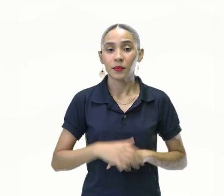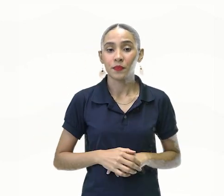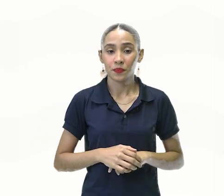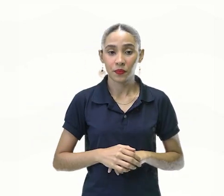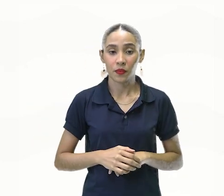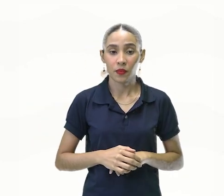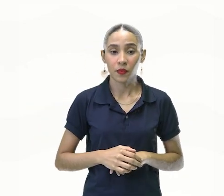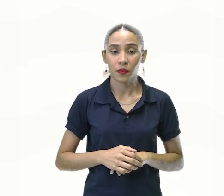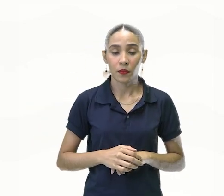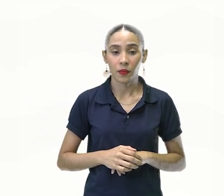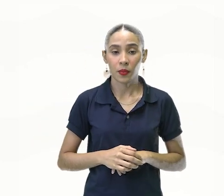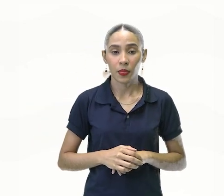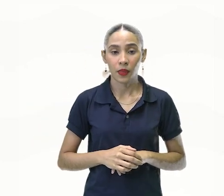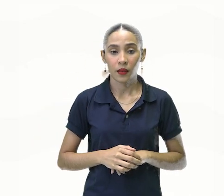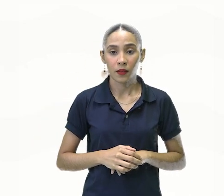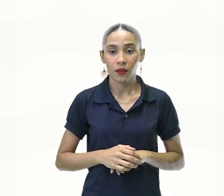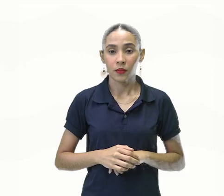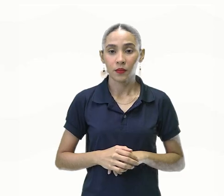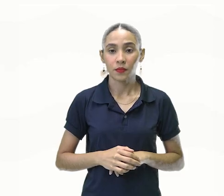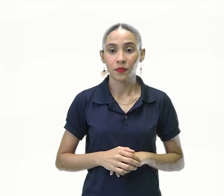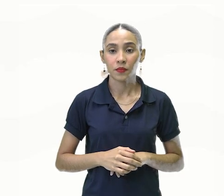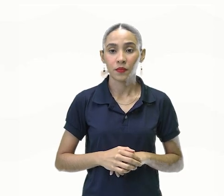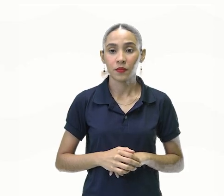temos aqui, ó. Vejam,